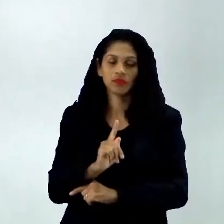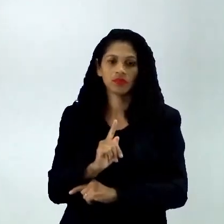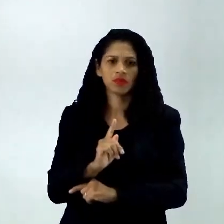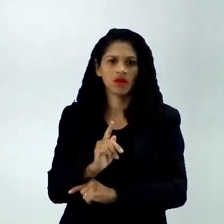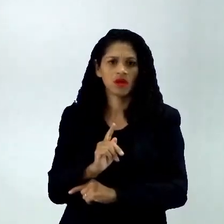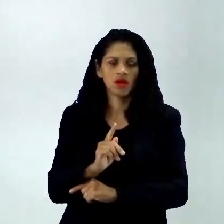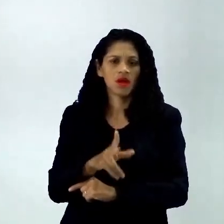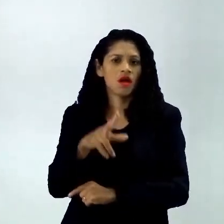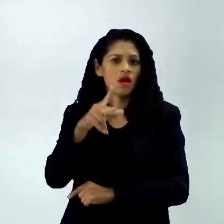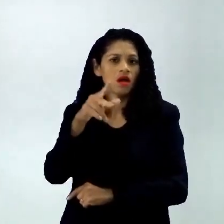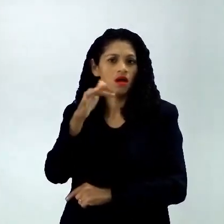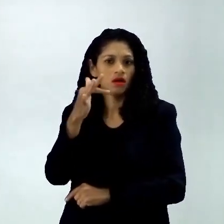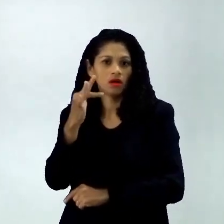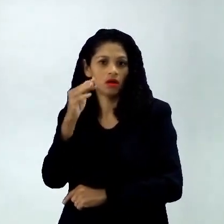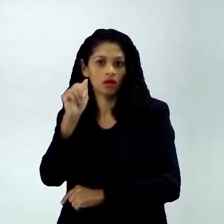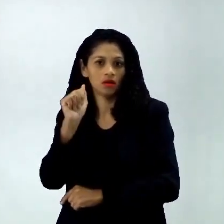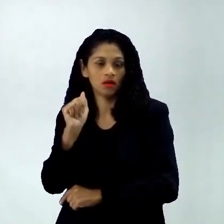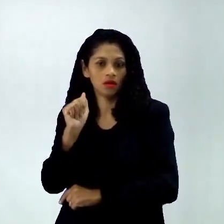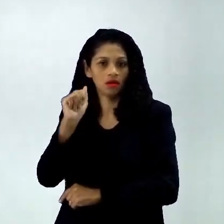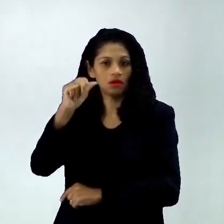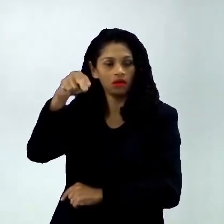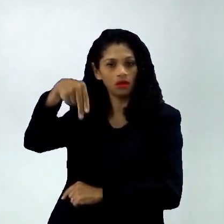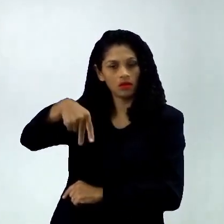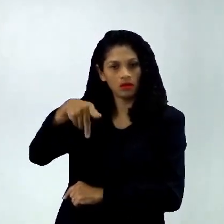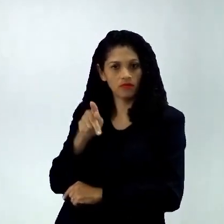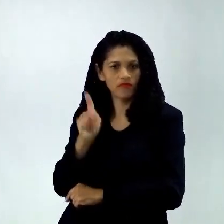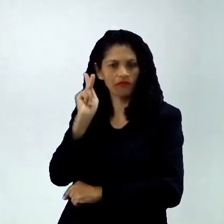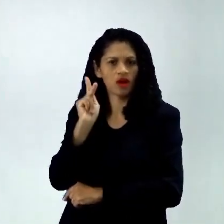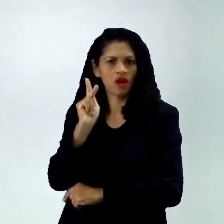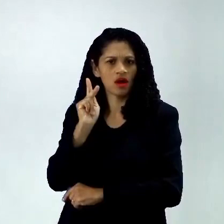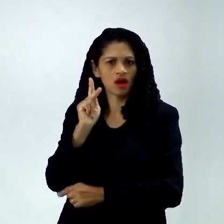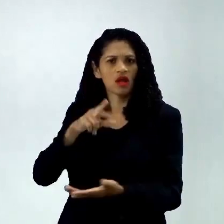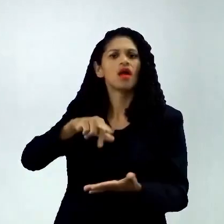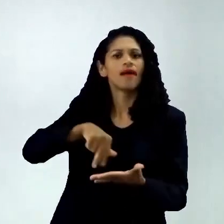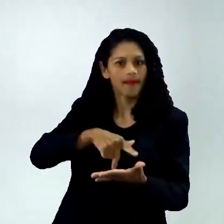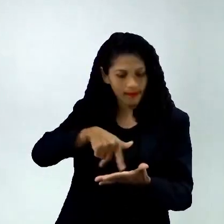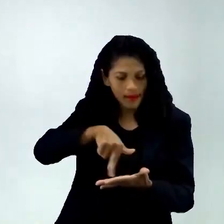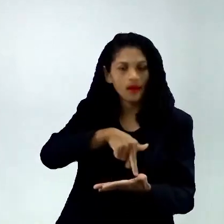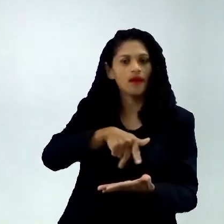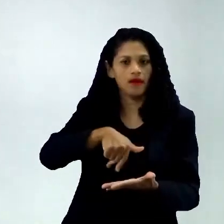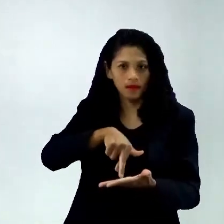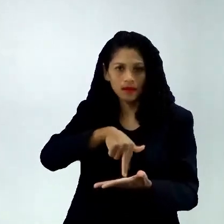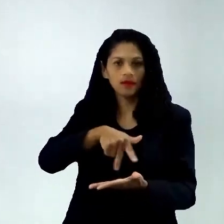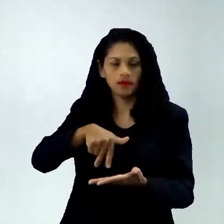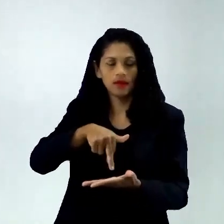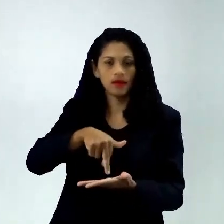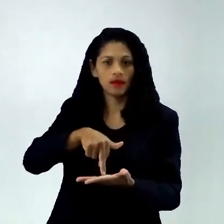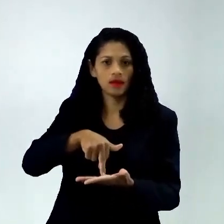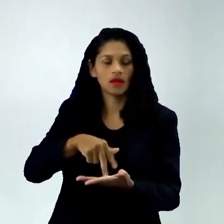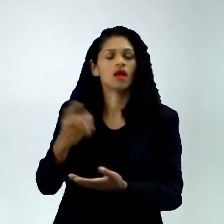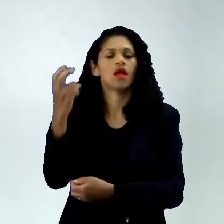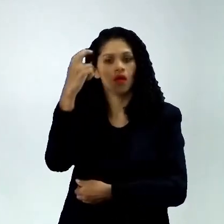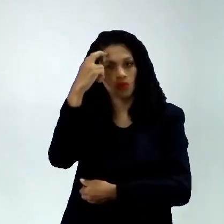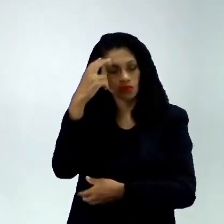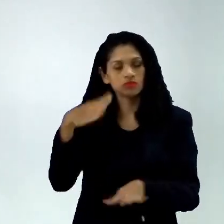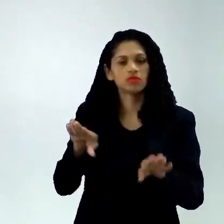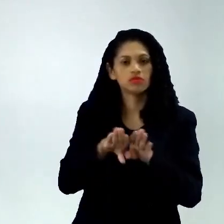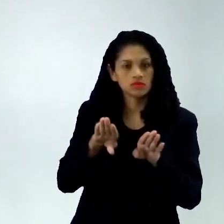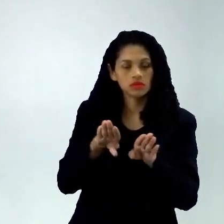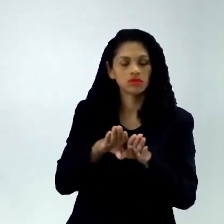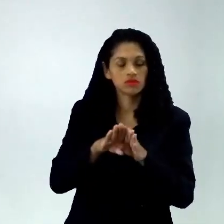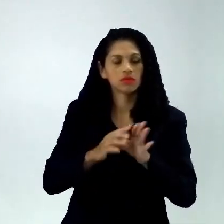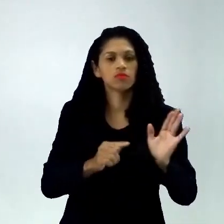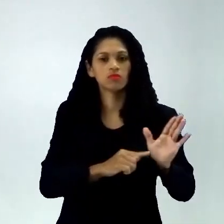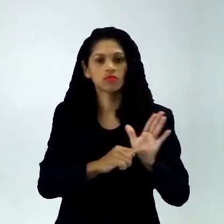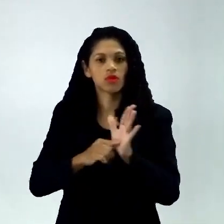é cultura? Funk é bom? Não, funk não é dança. Não, claro que é. Ele vai abordar aspectos culturais e